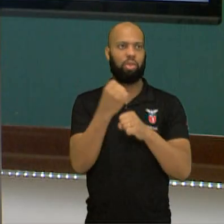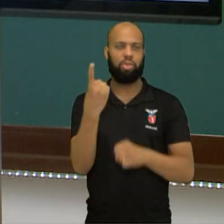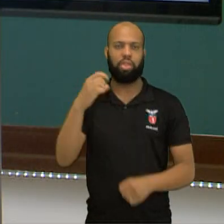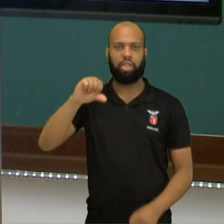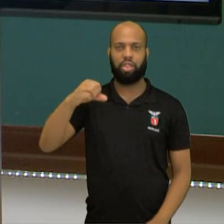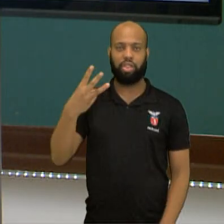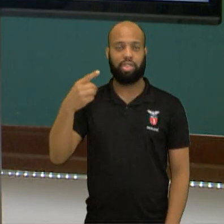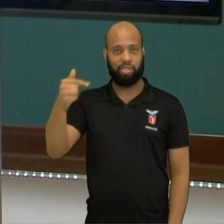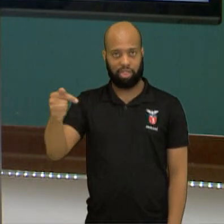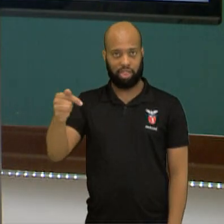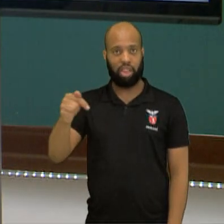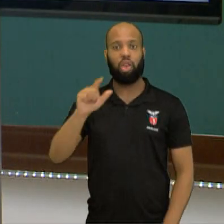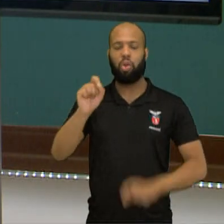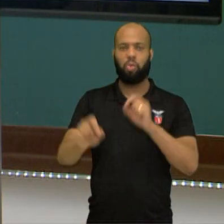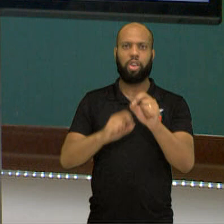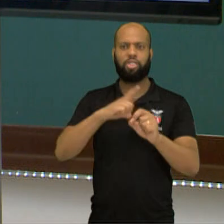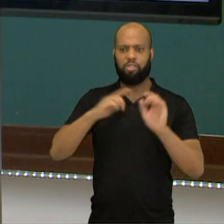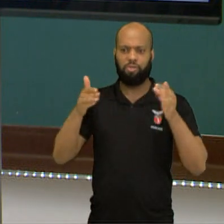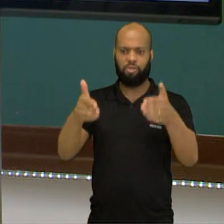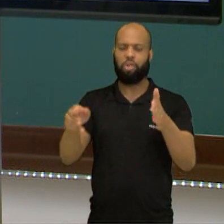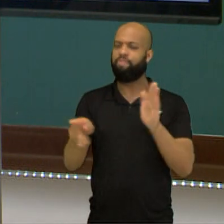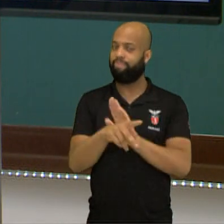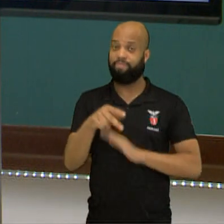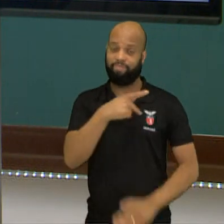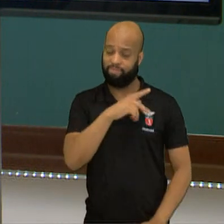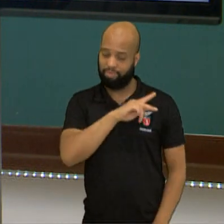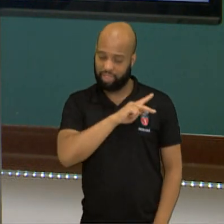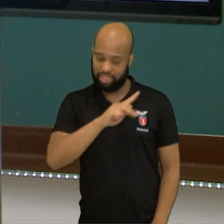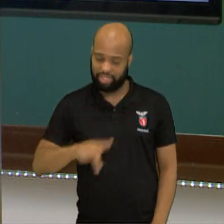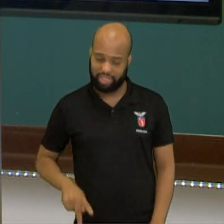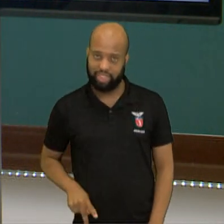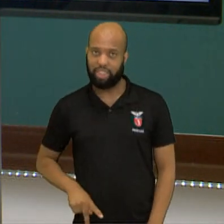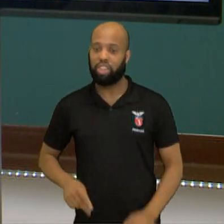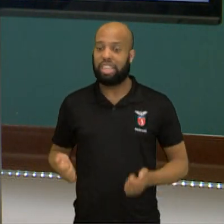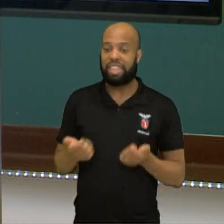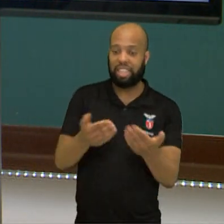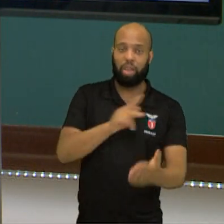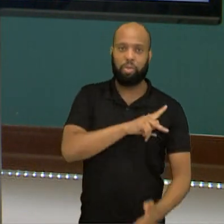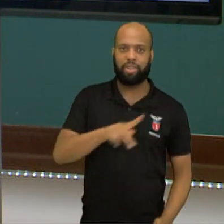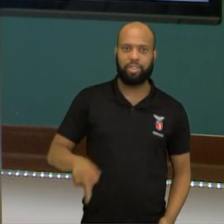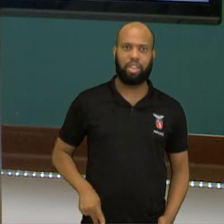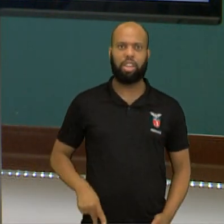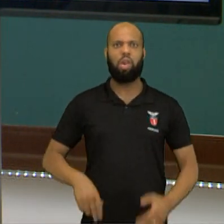dava ao presidente, ao Getúlio Vargas, poderes praticamente